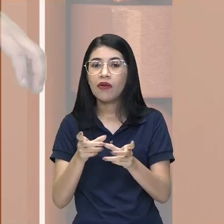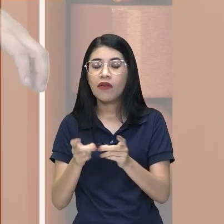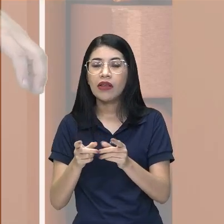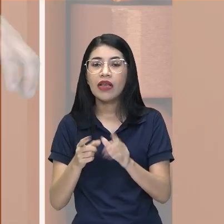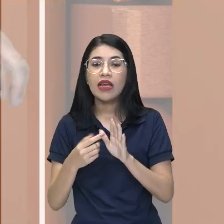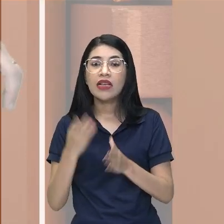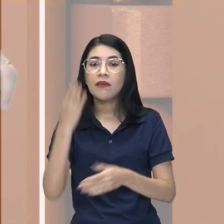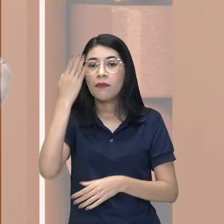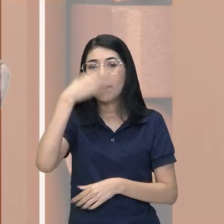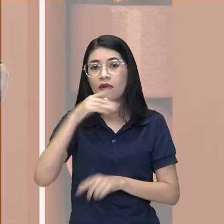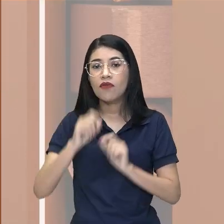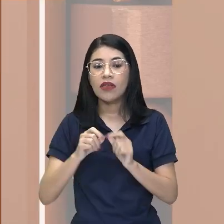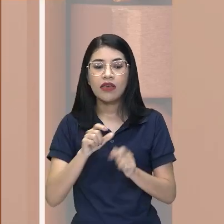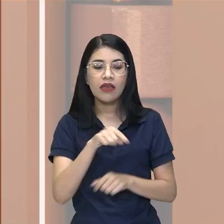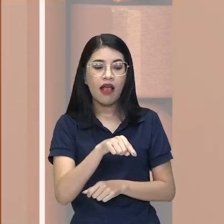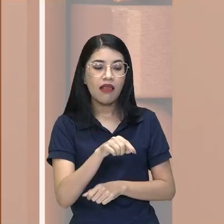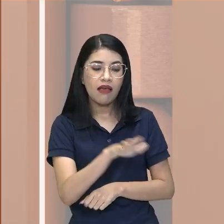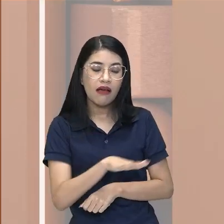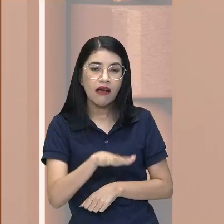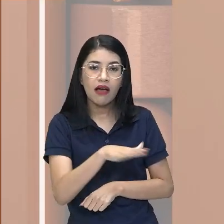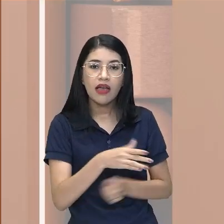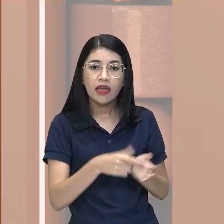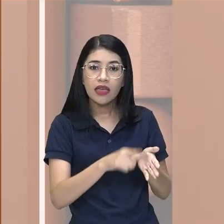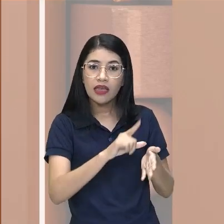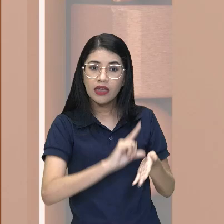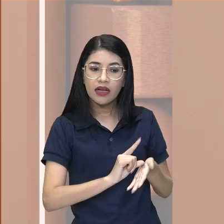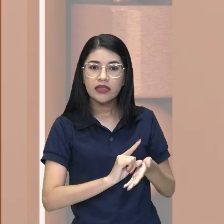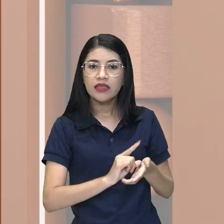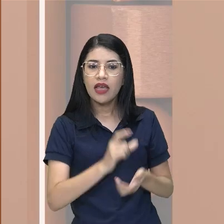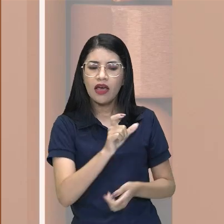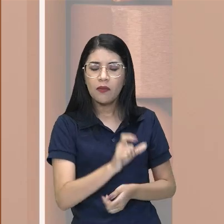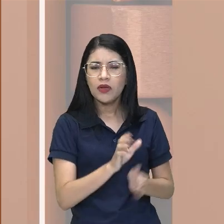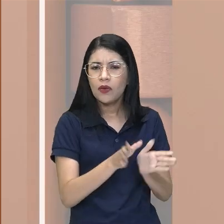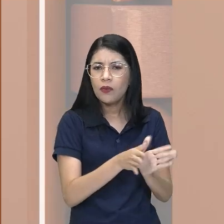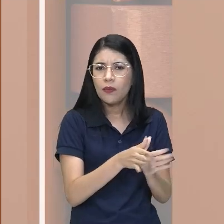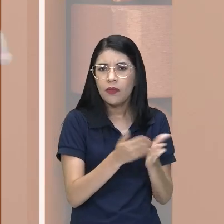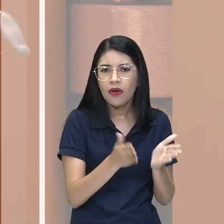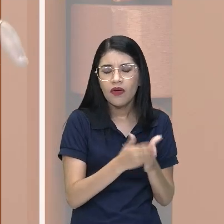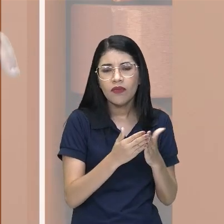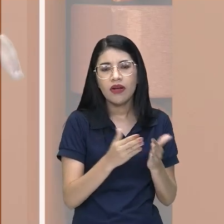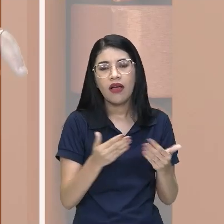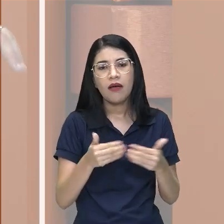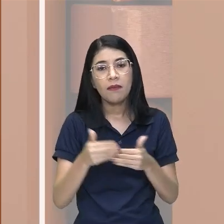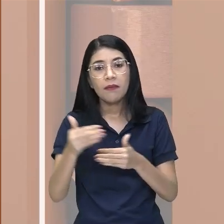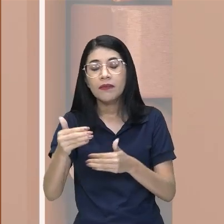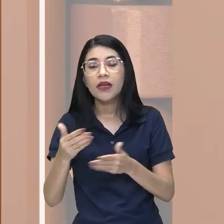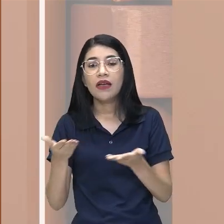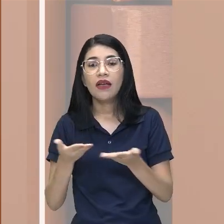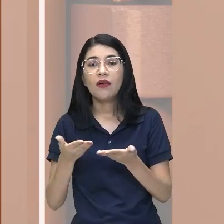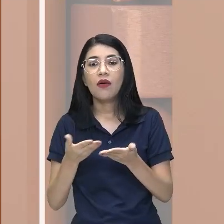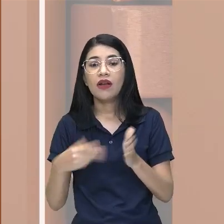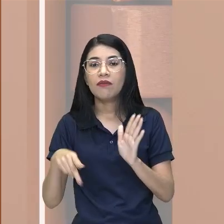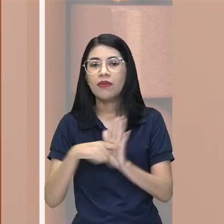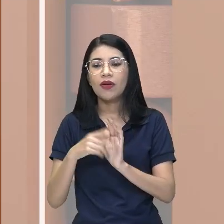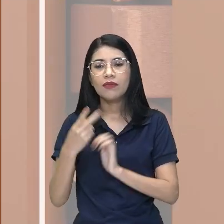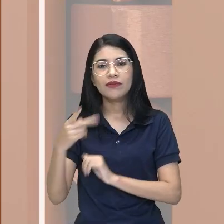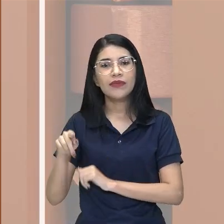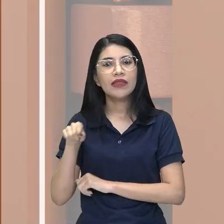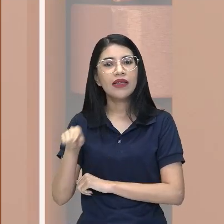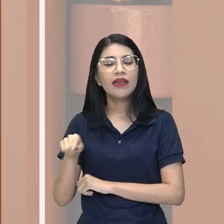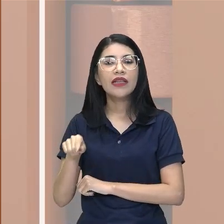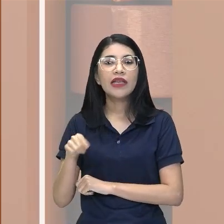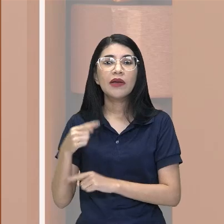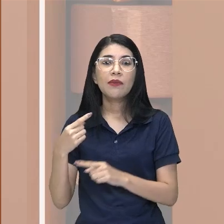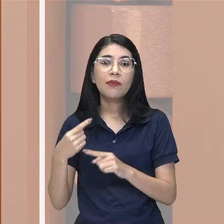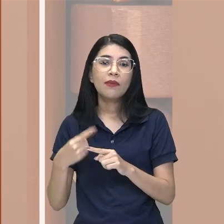pertencia, teoricamente, ao pequeno proprietário, agora passe a ser dele, do grande proprietário,